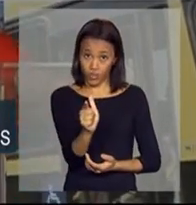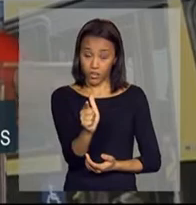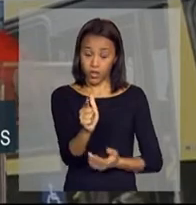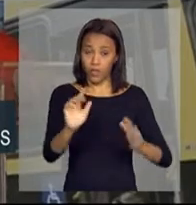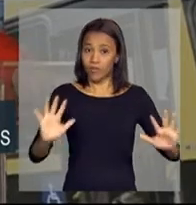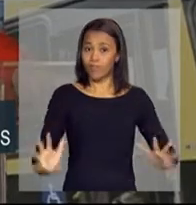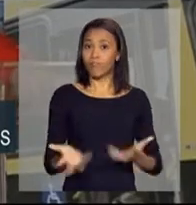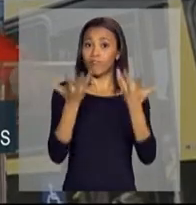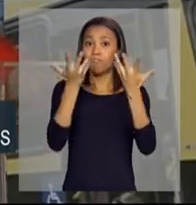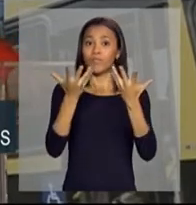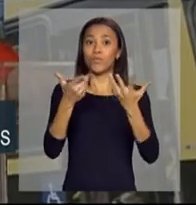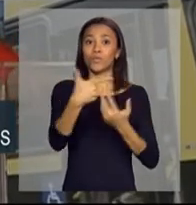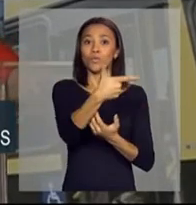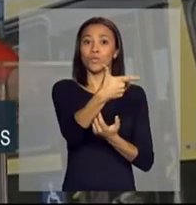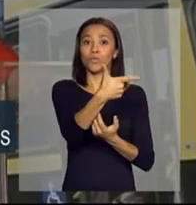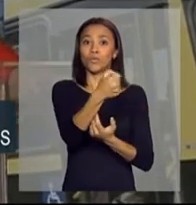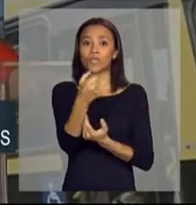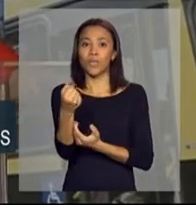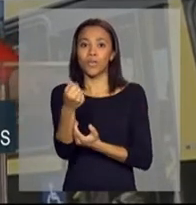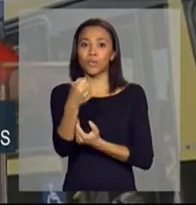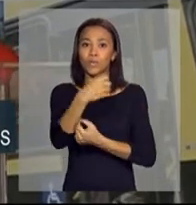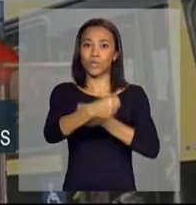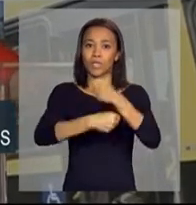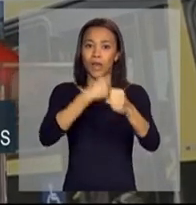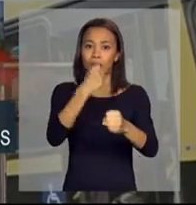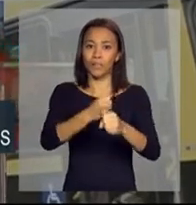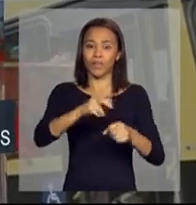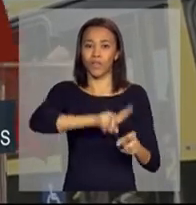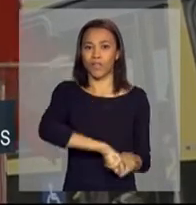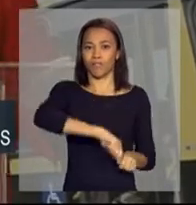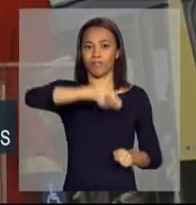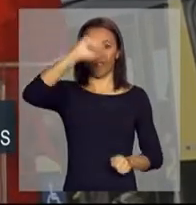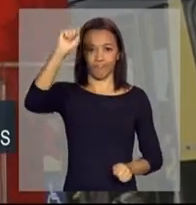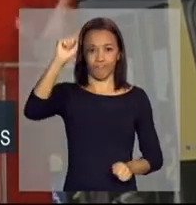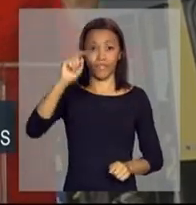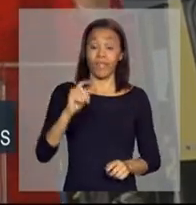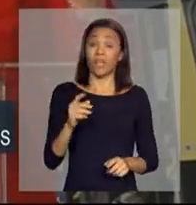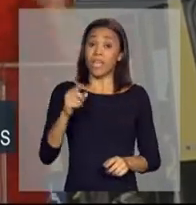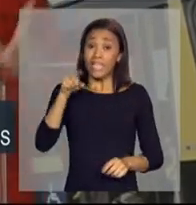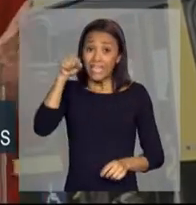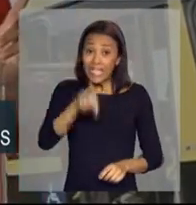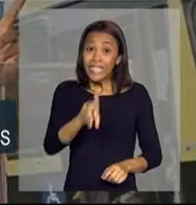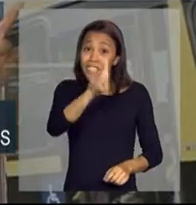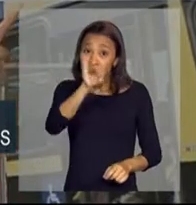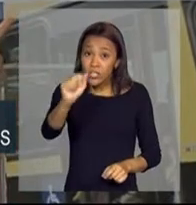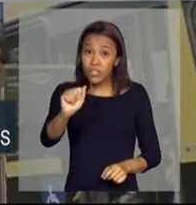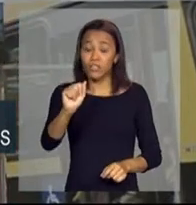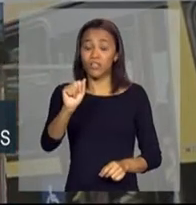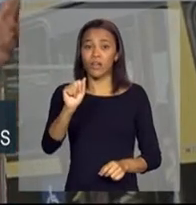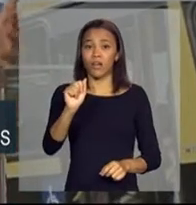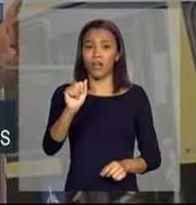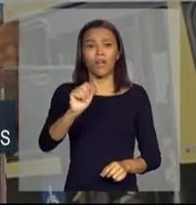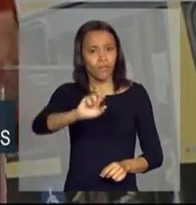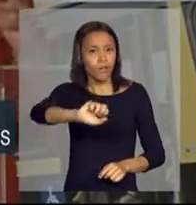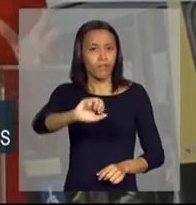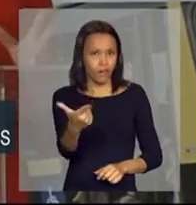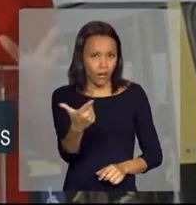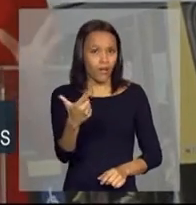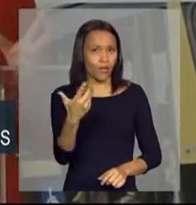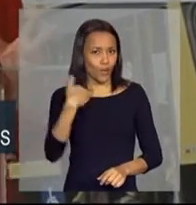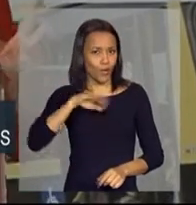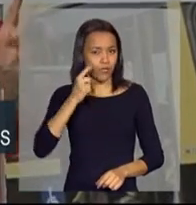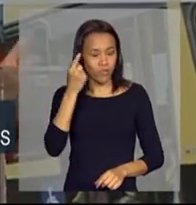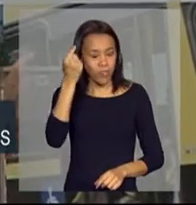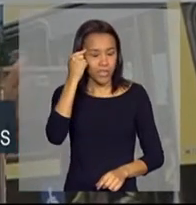comemoraremos os 200 anos da nossa independência. E nesse dia, nós vamos, obviamente, ter de olhar